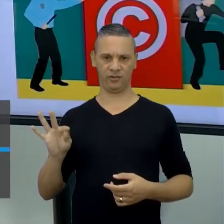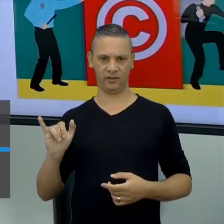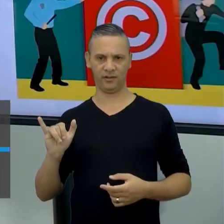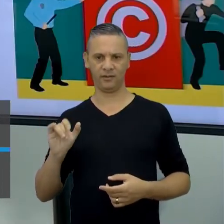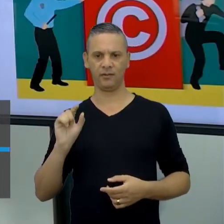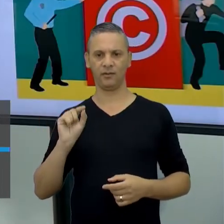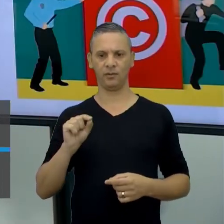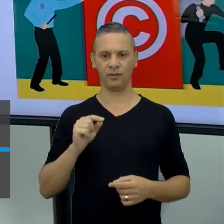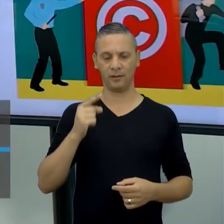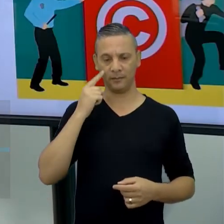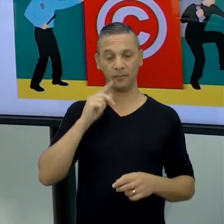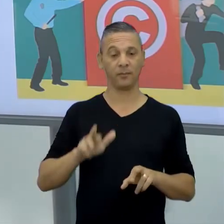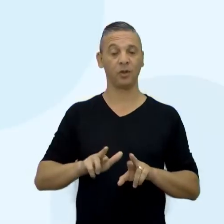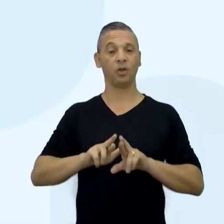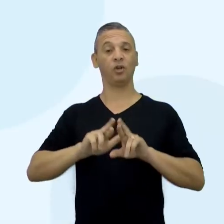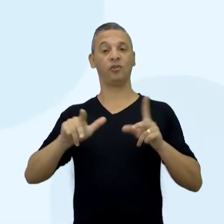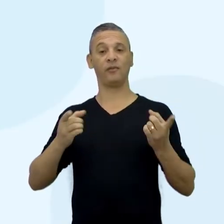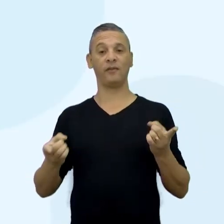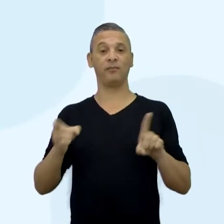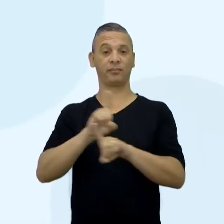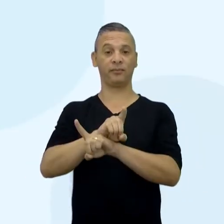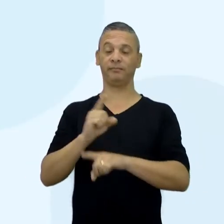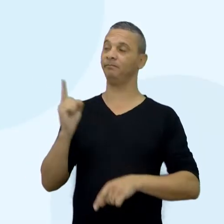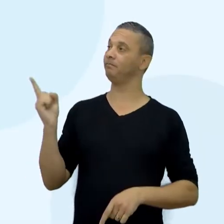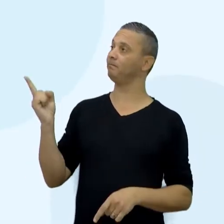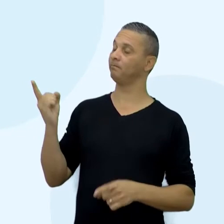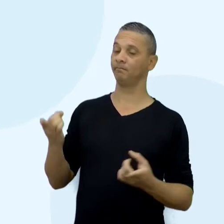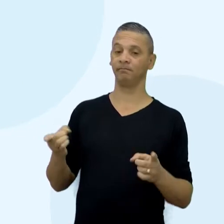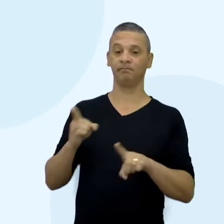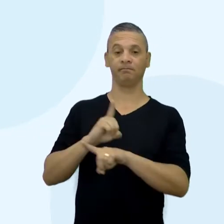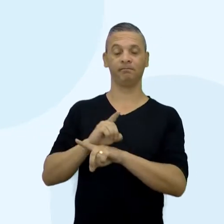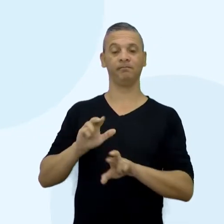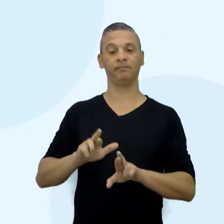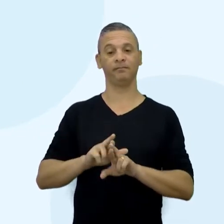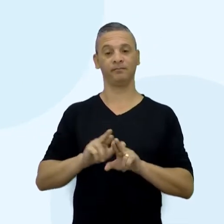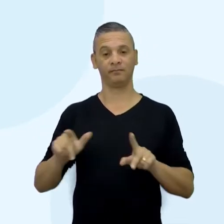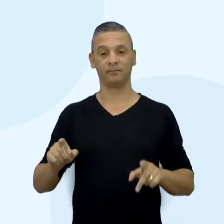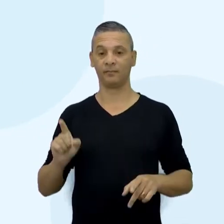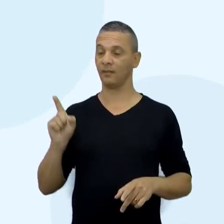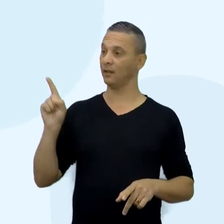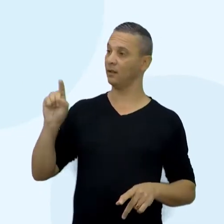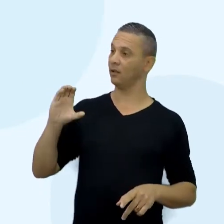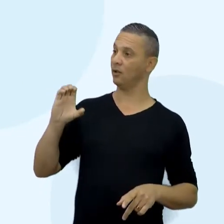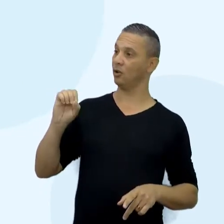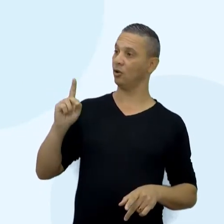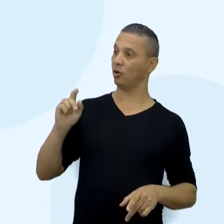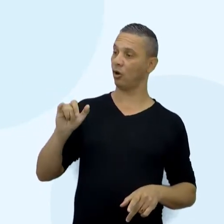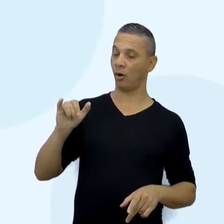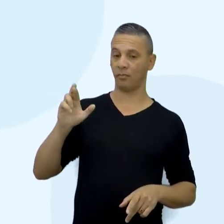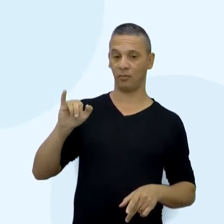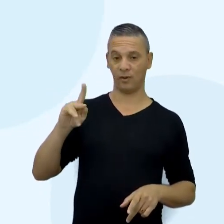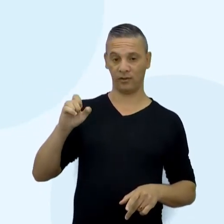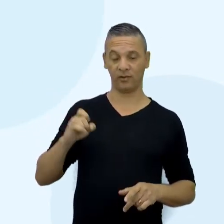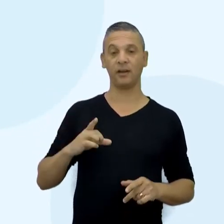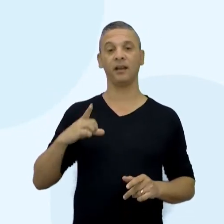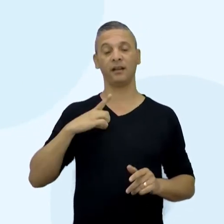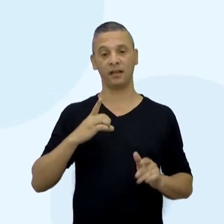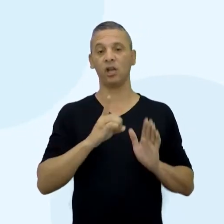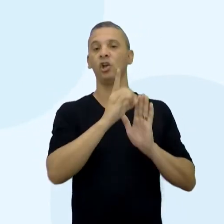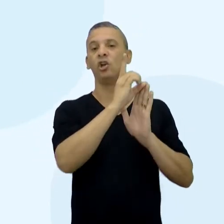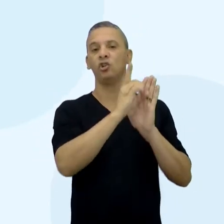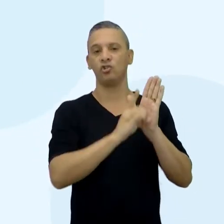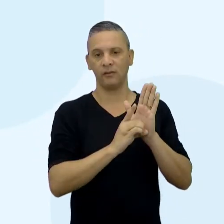copyright está na tela aí também, olha só, copyright. Copyright é aquilo que tem direito fechado, você tem que pagar para usar. Então,